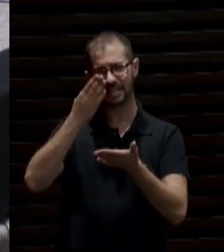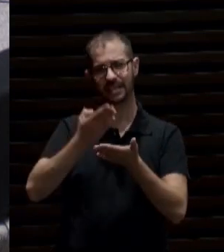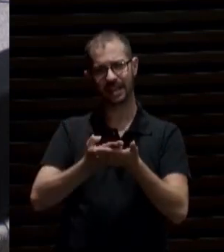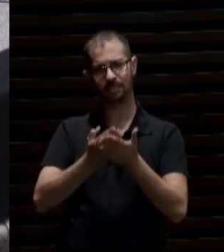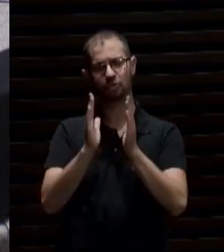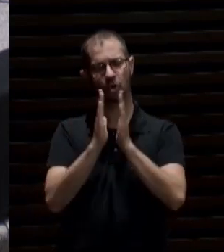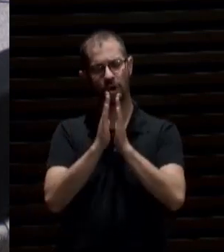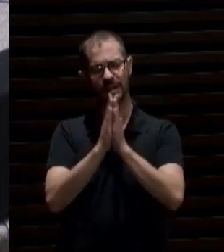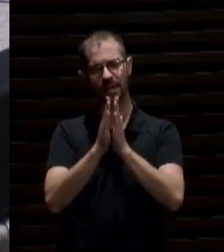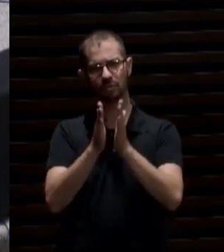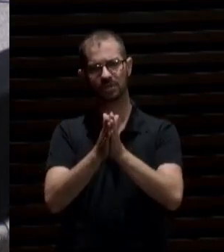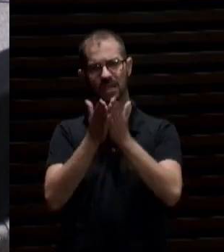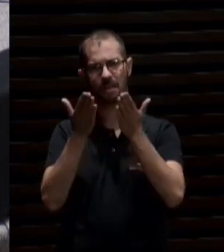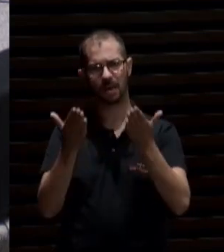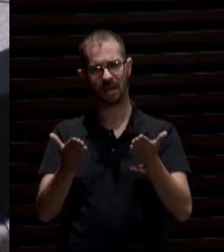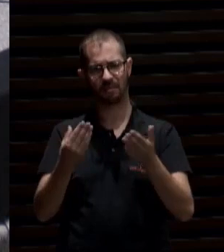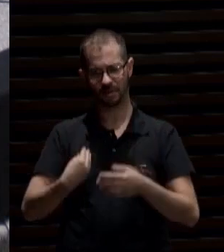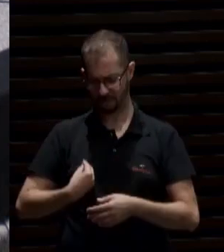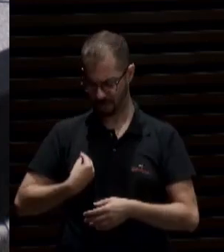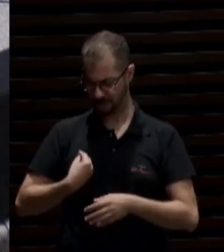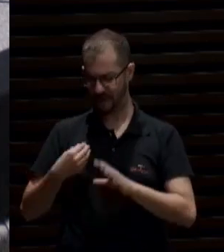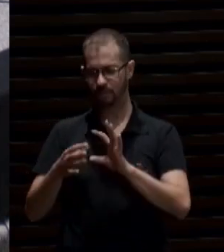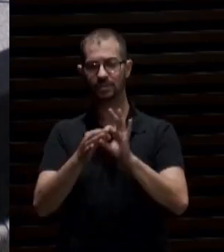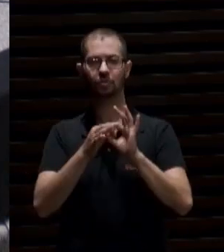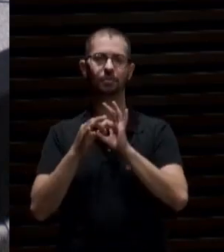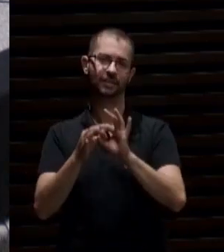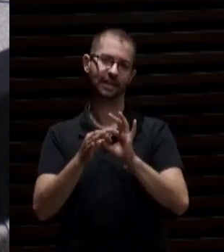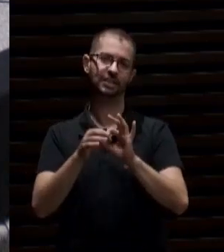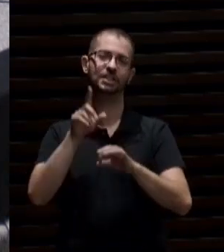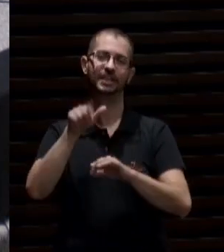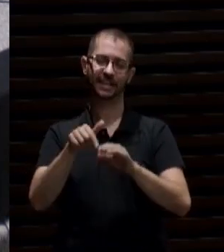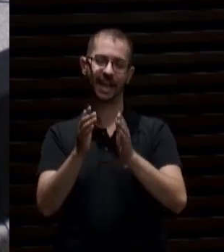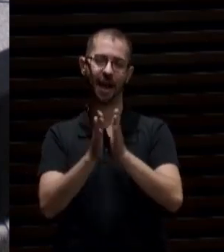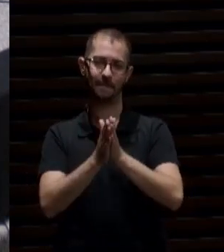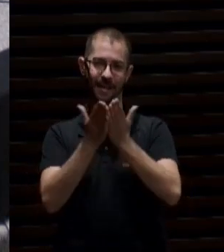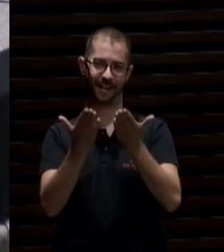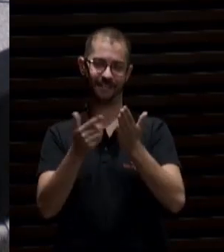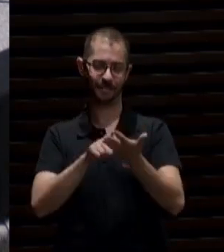Oremos a palavra. E vivamos em comunidade, porque é onde a palavra é mais manifesta entre nós.